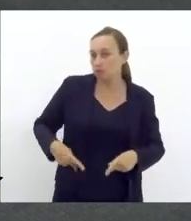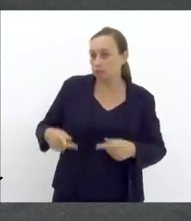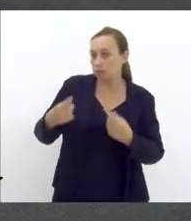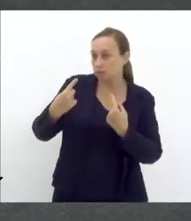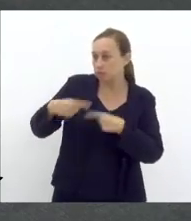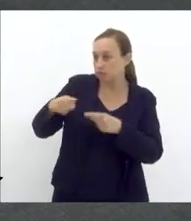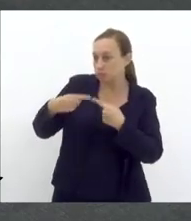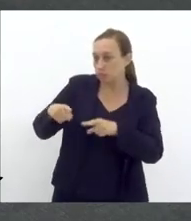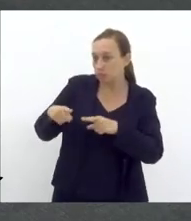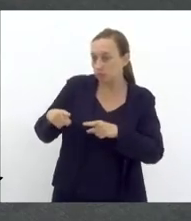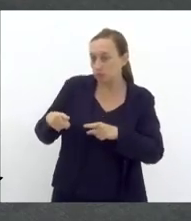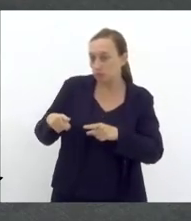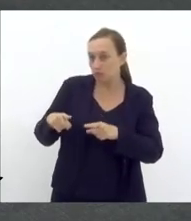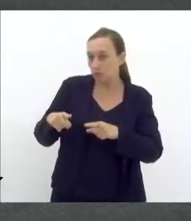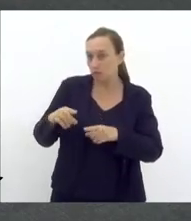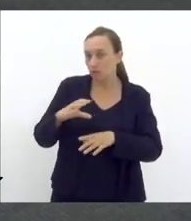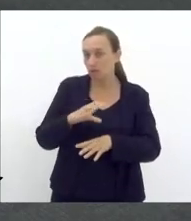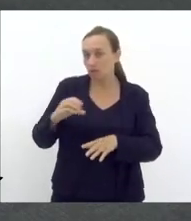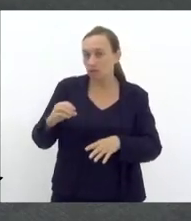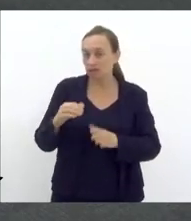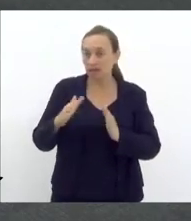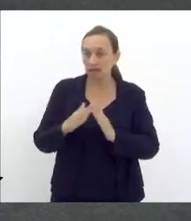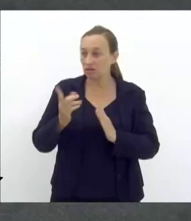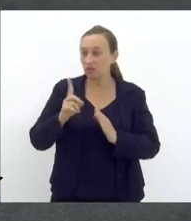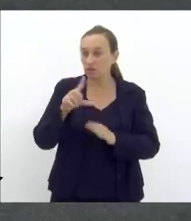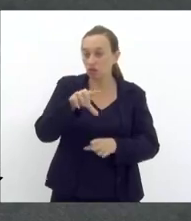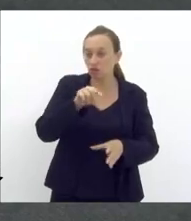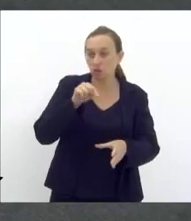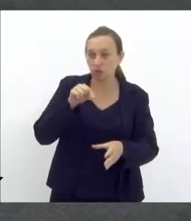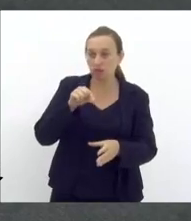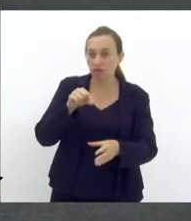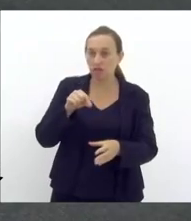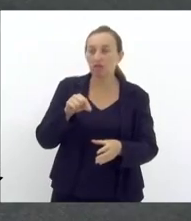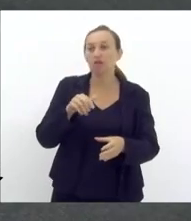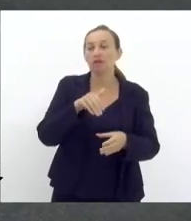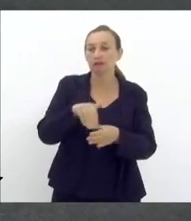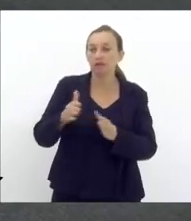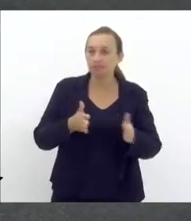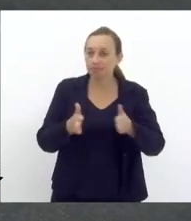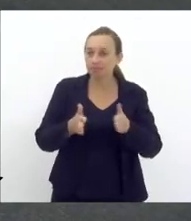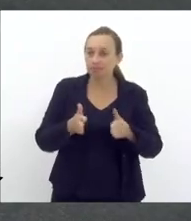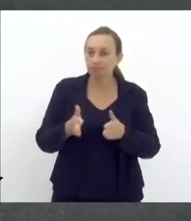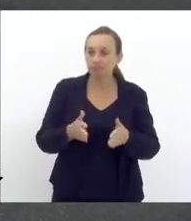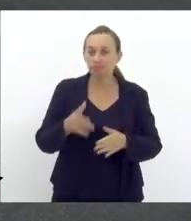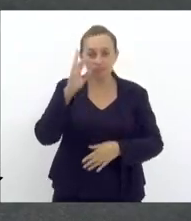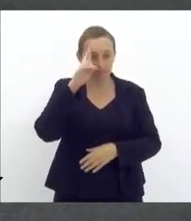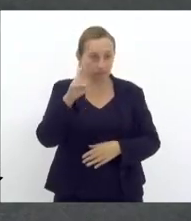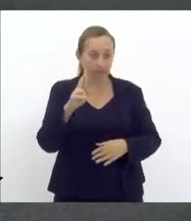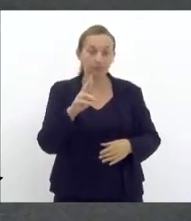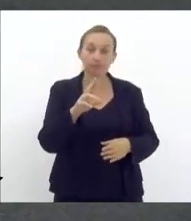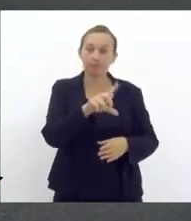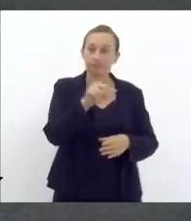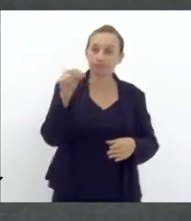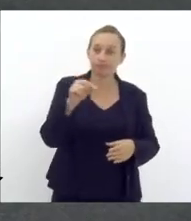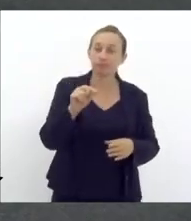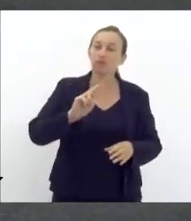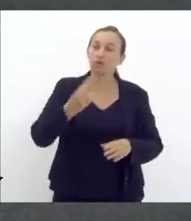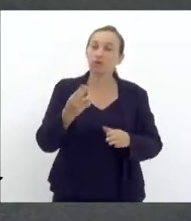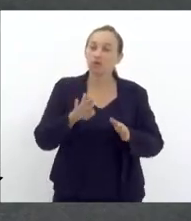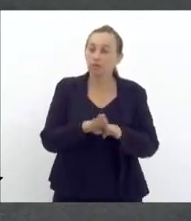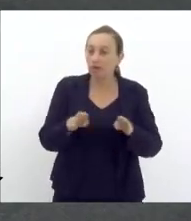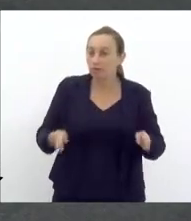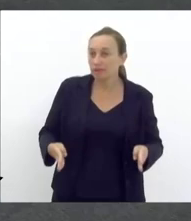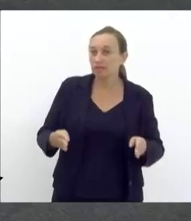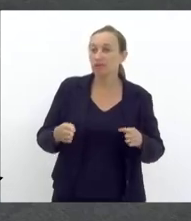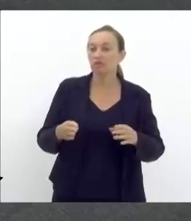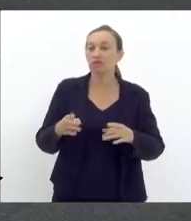corregedor dessa casa que não foi nem eleito ainda a gente tá em processo inclusive vossa excelência é um dos candidatos ou pela mesa diretora então assim